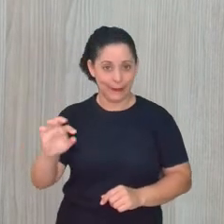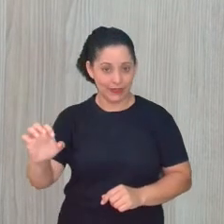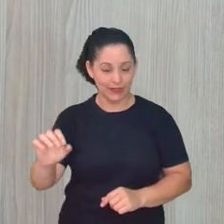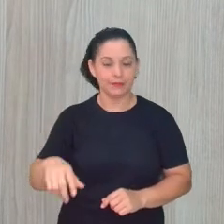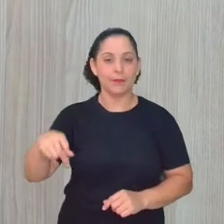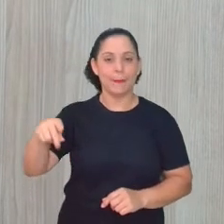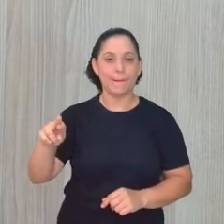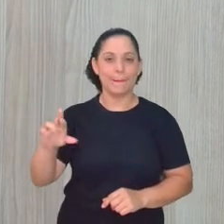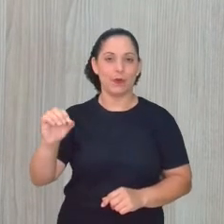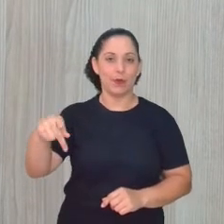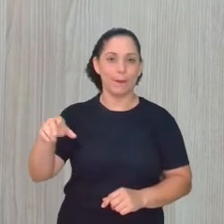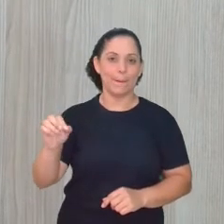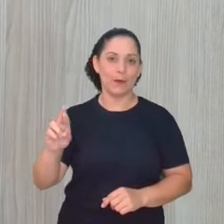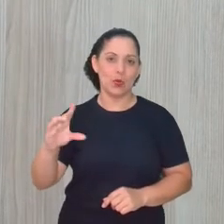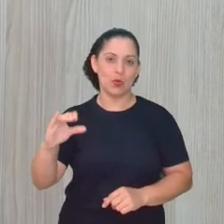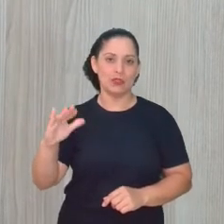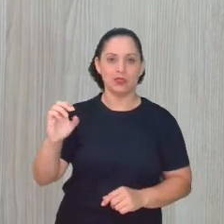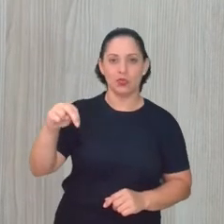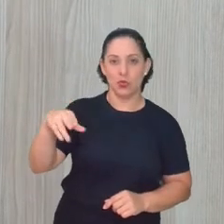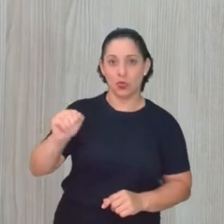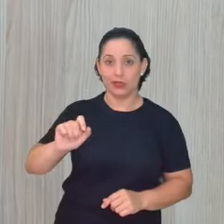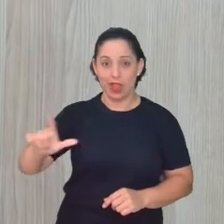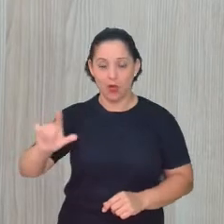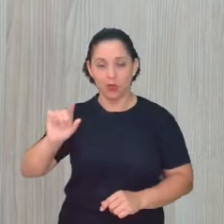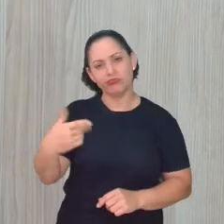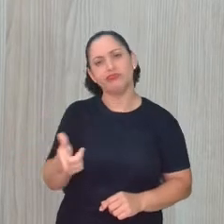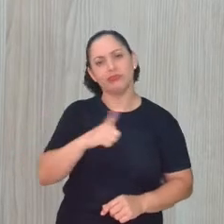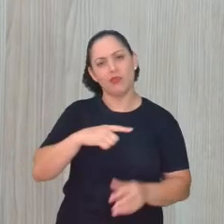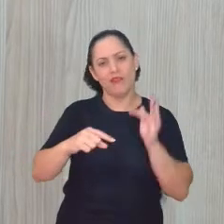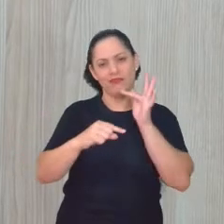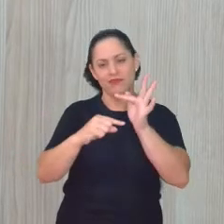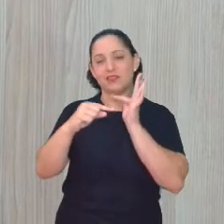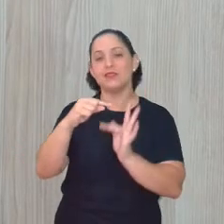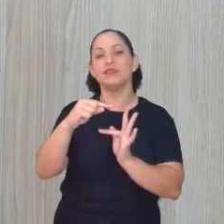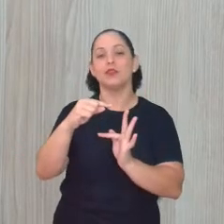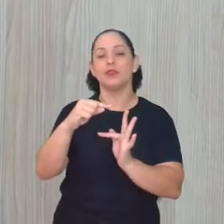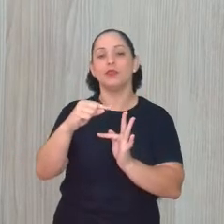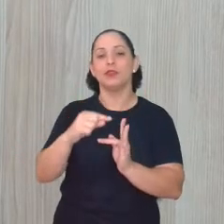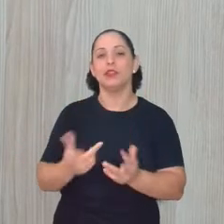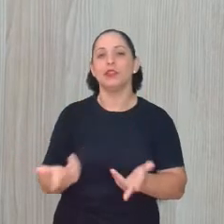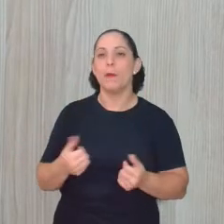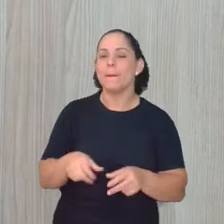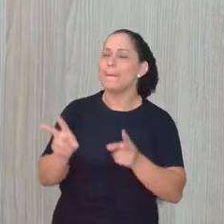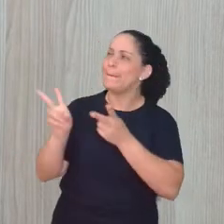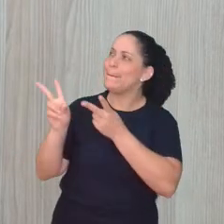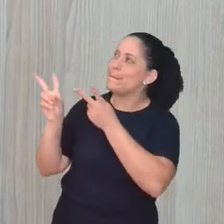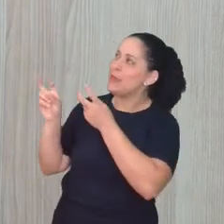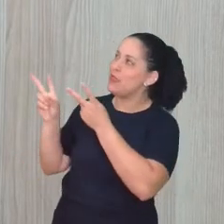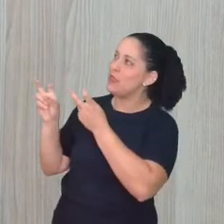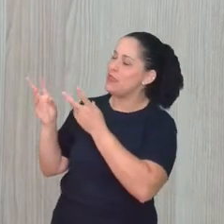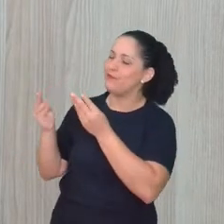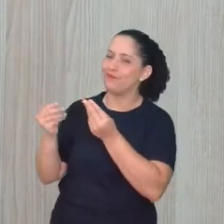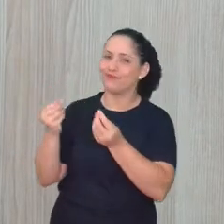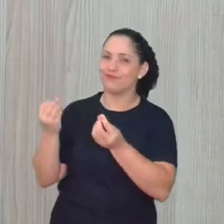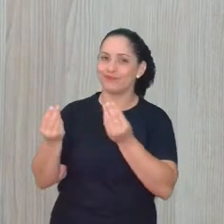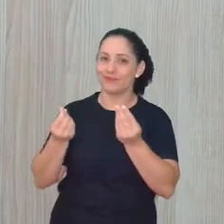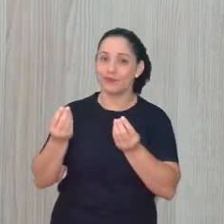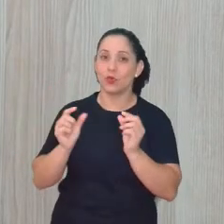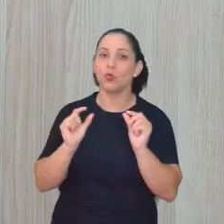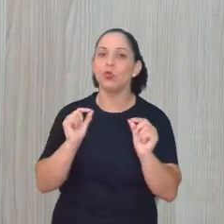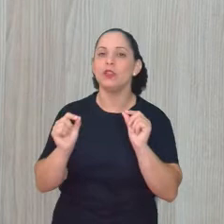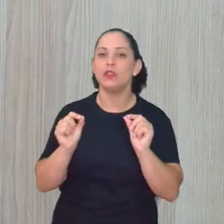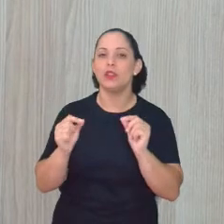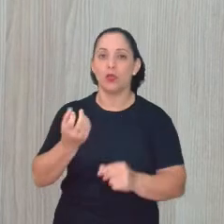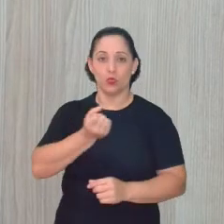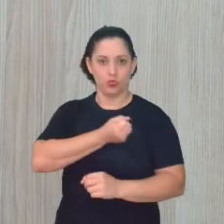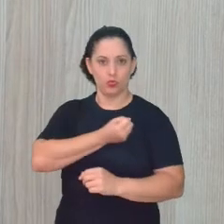simplificar e gerar uma razão, uma fração, que é essa constante também, que o Pedro falou. E também você pode perceber a respeito de um múltiplo de um número que pode